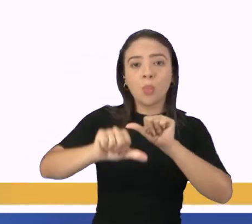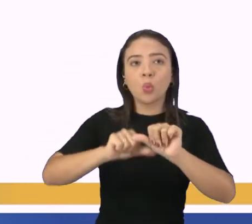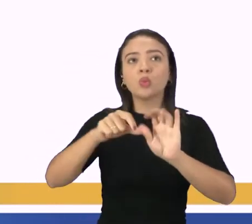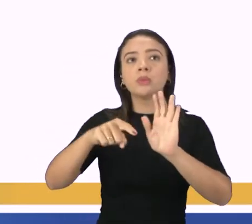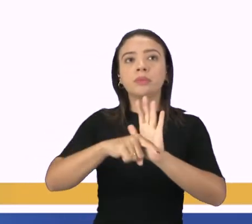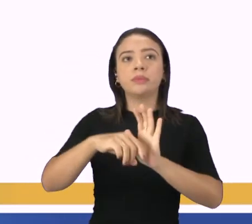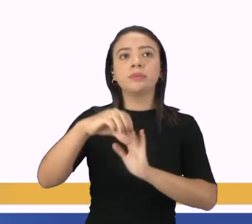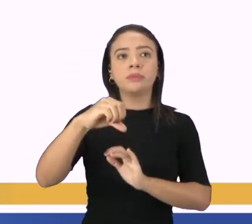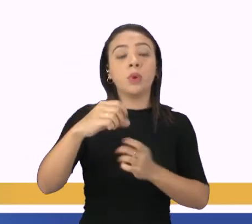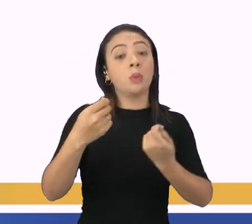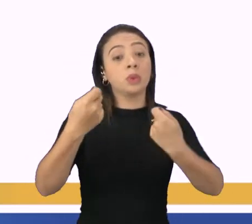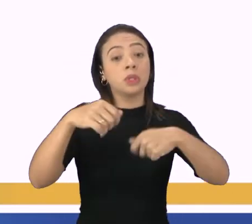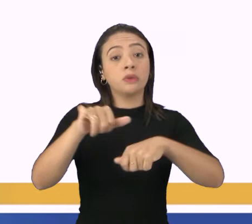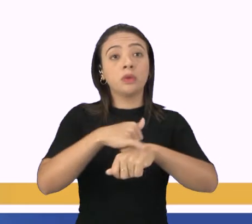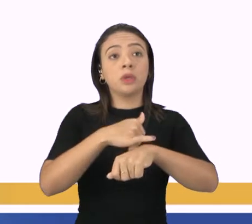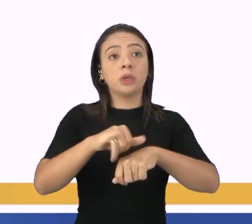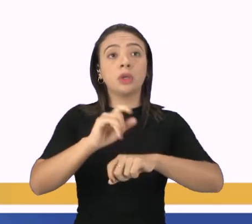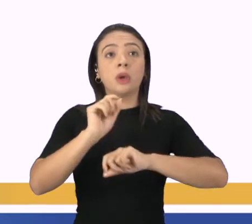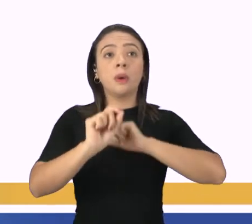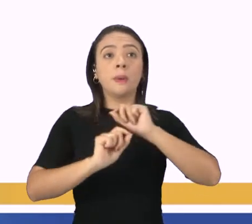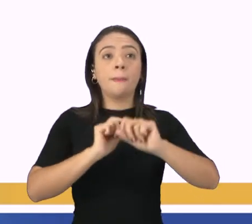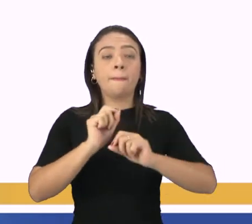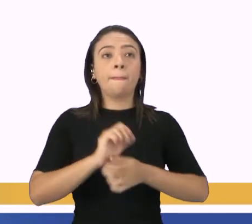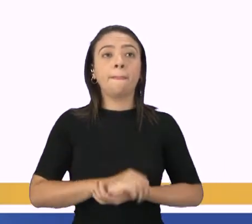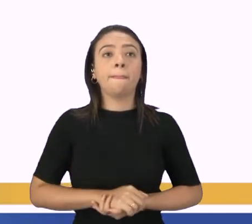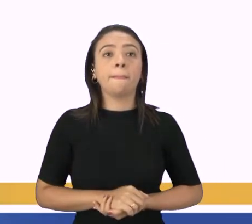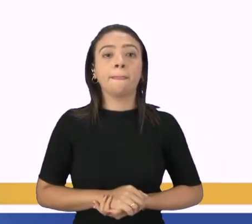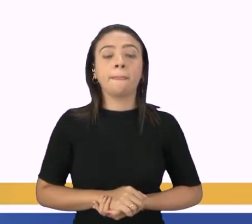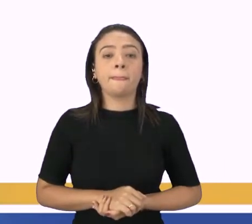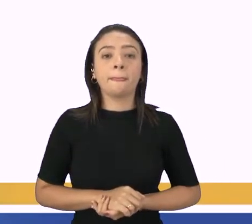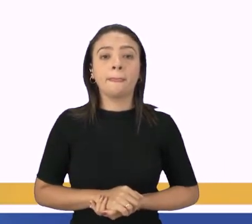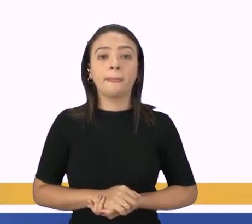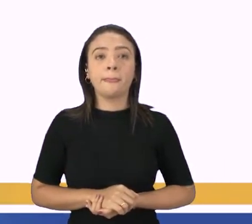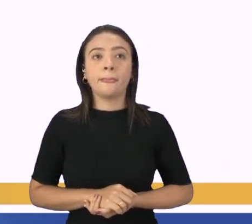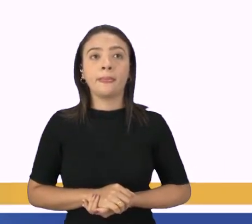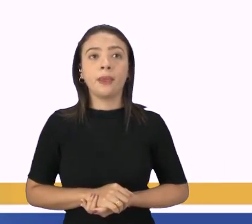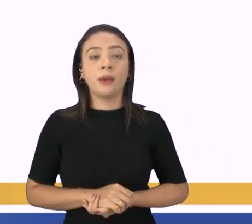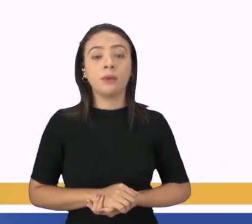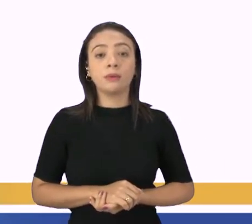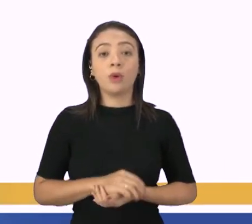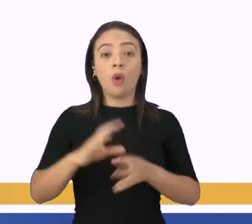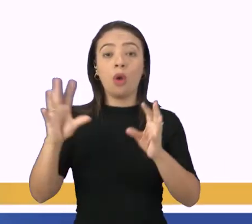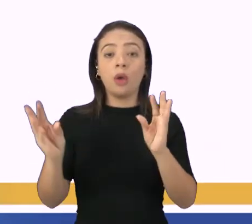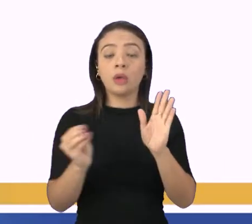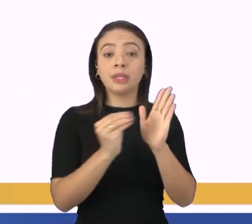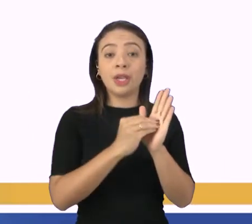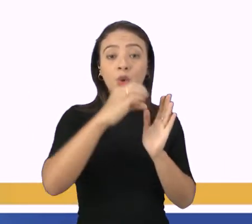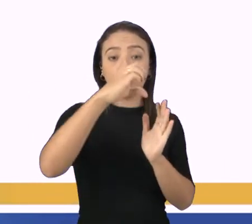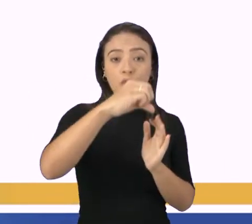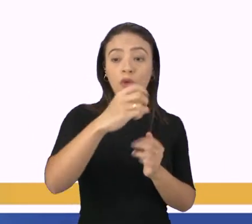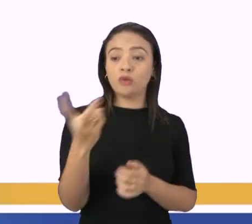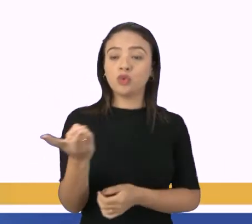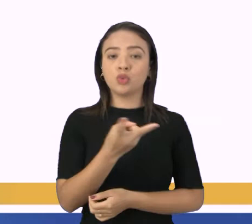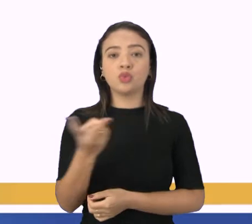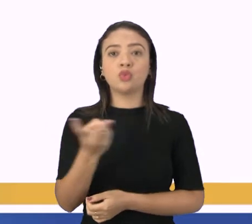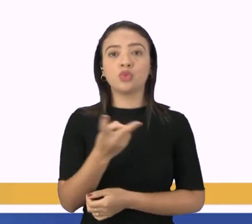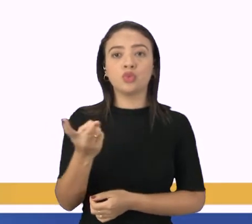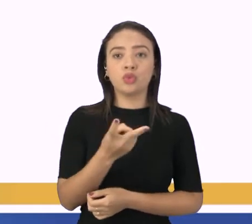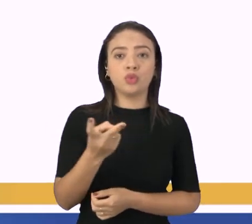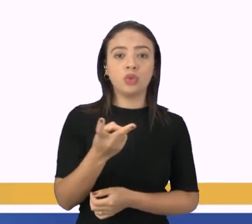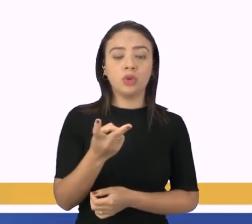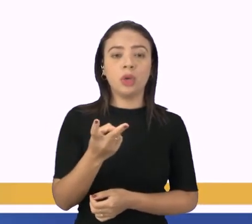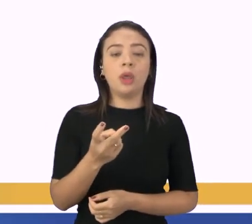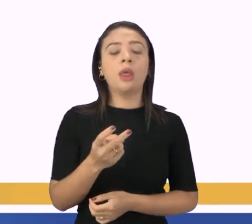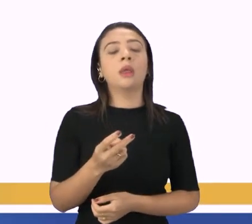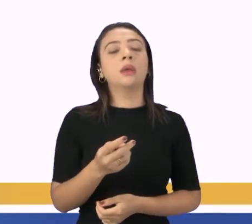uma maneira de fazer seria adicionar 9 nos dois lados da igualdade, como se eu colocasse mais 9 em cada